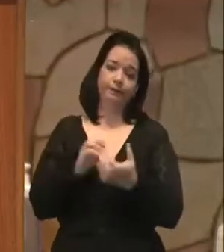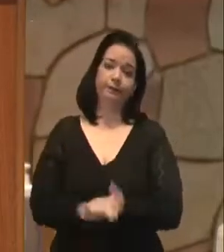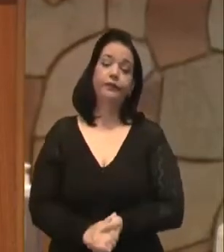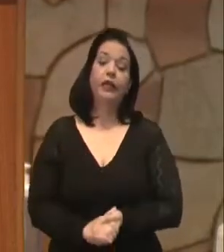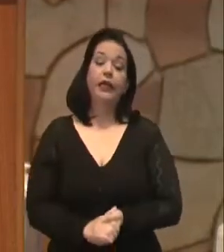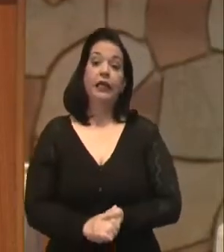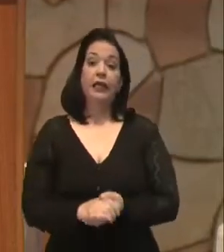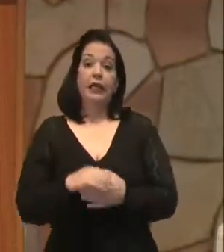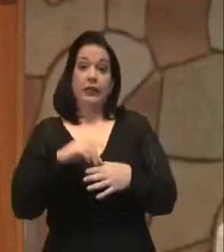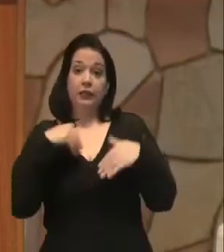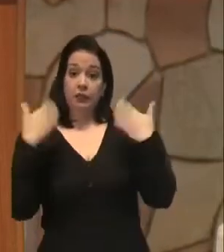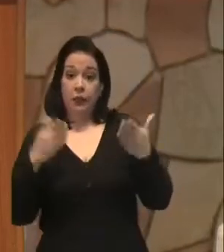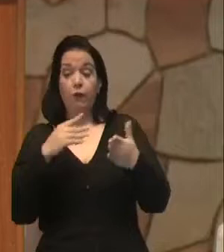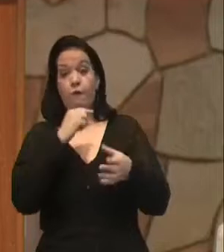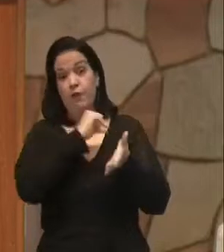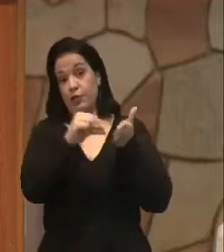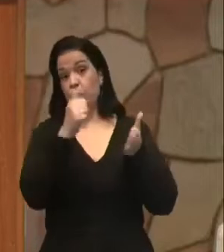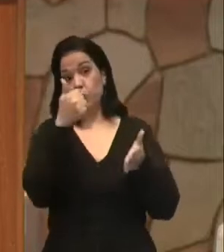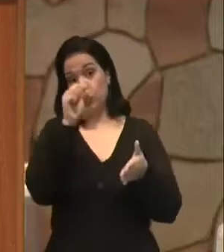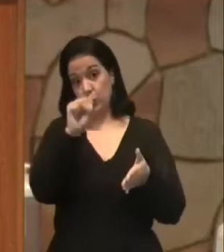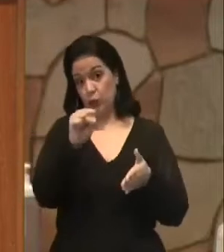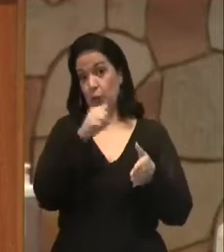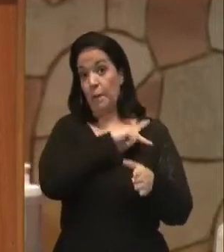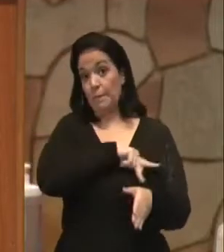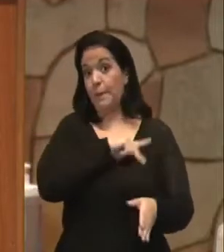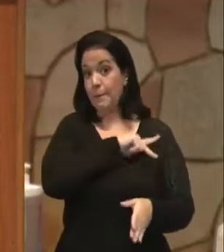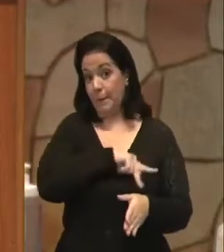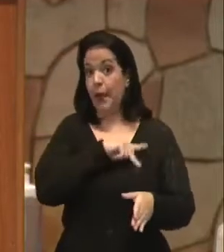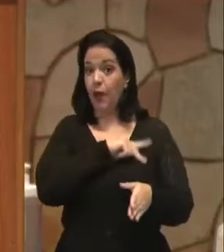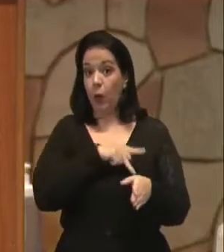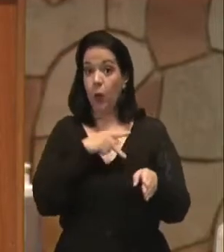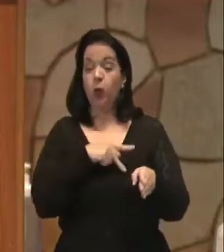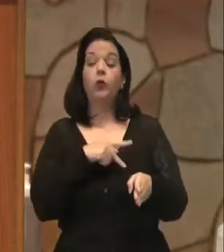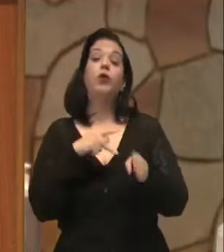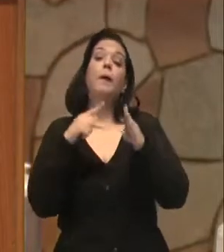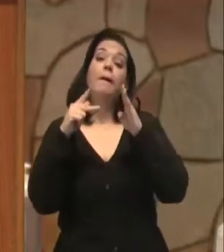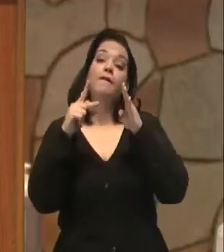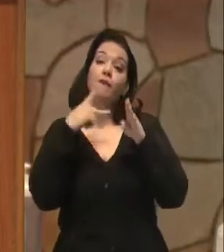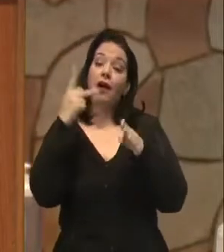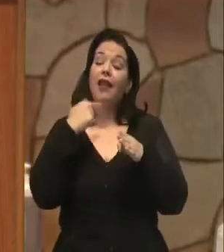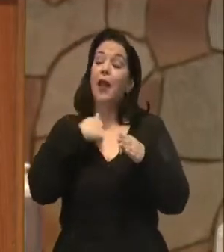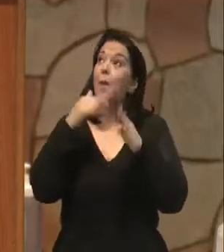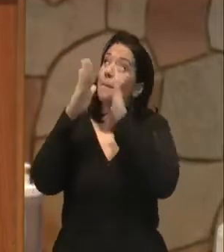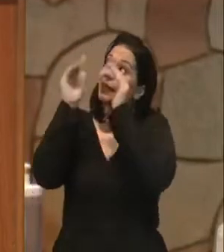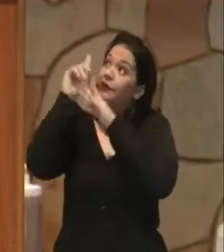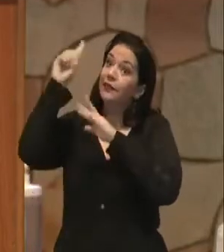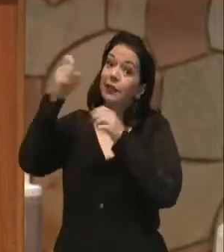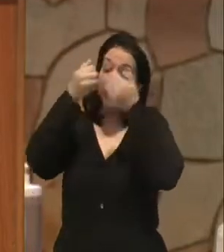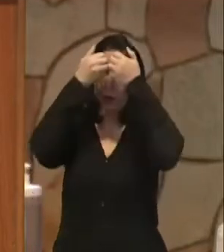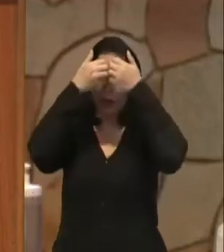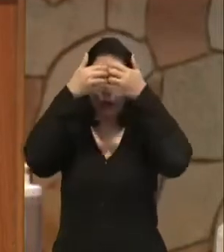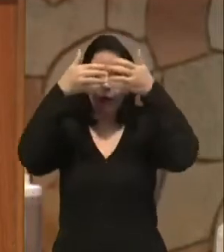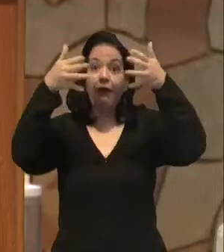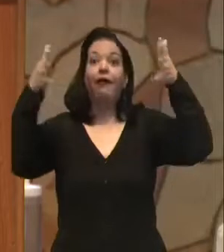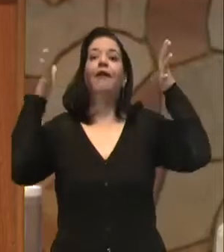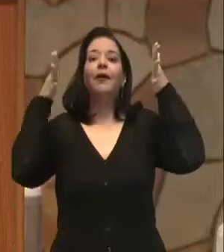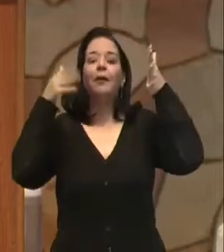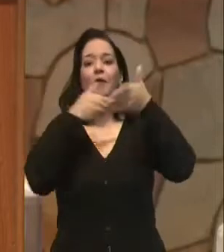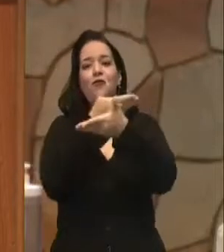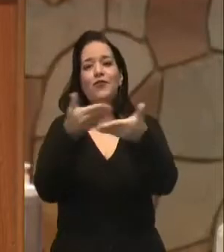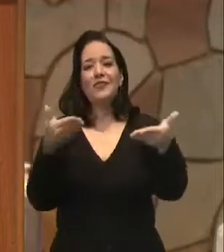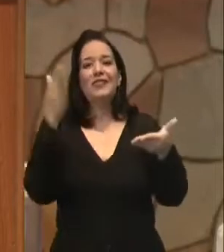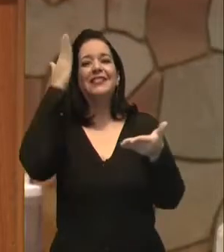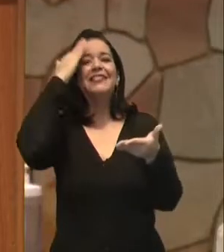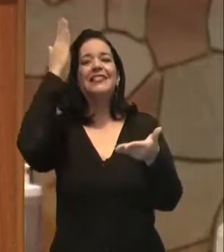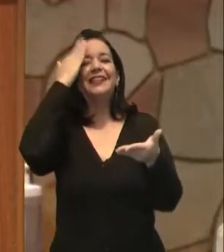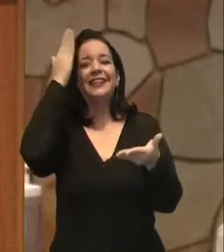os olhos do vosso coração, para saberdes qual é a esperança do seu chamamento, qual a riqueza da glória da